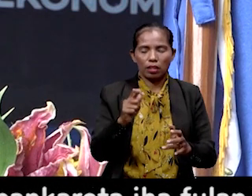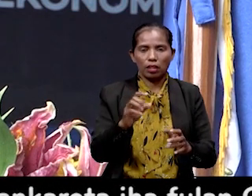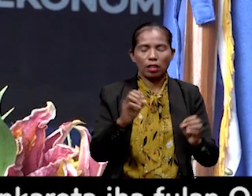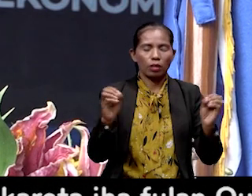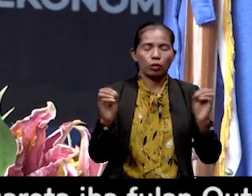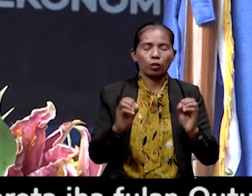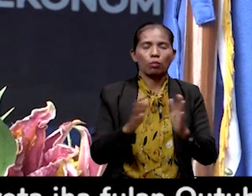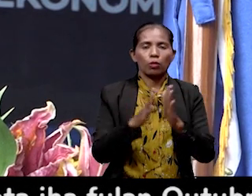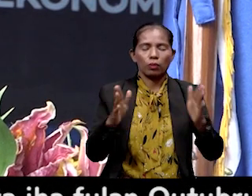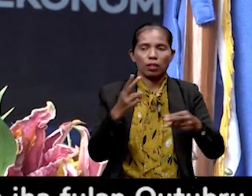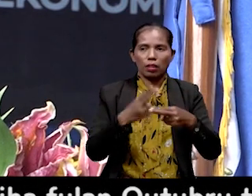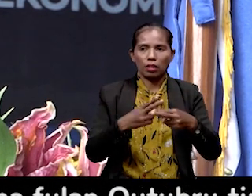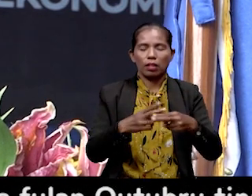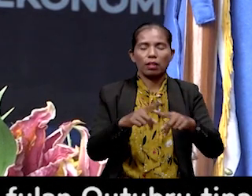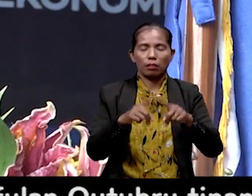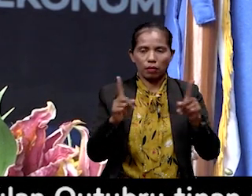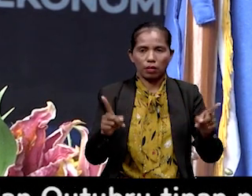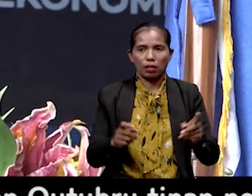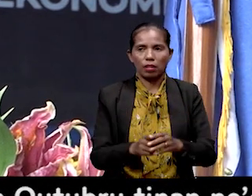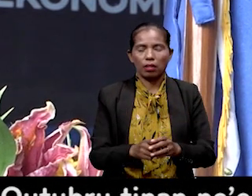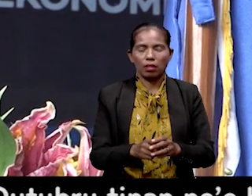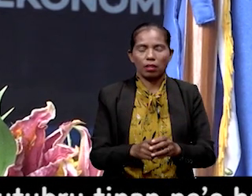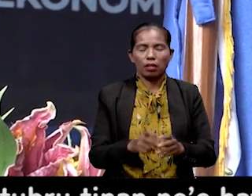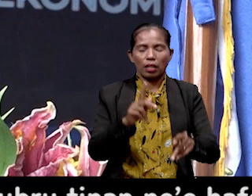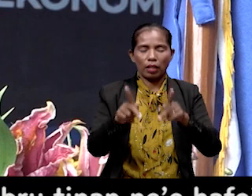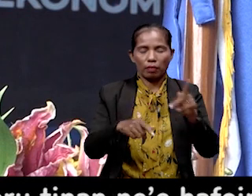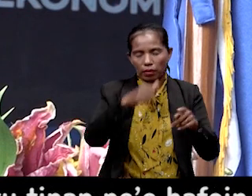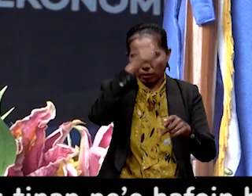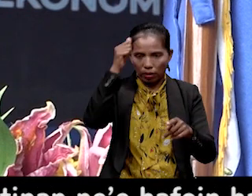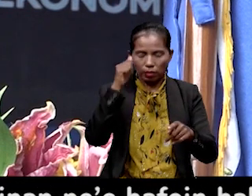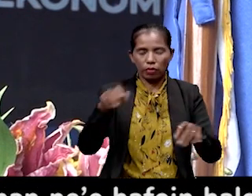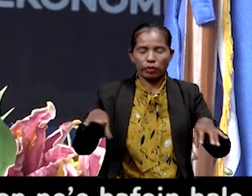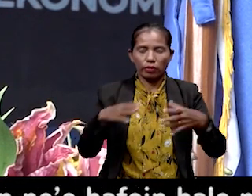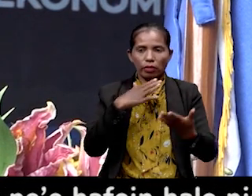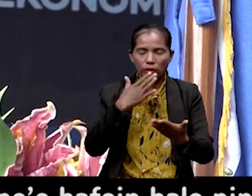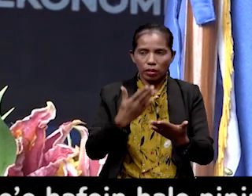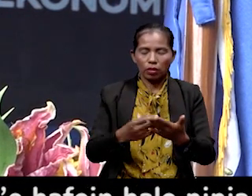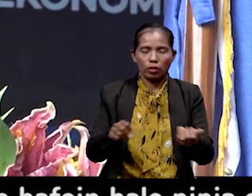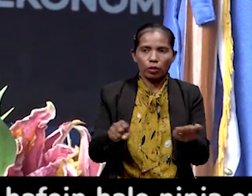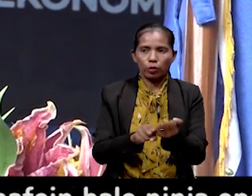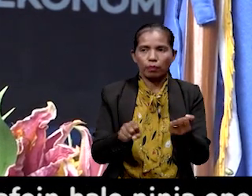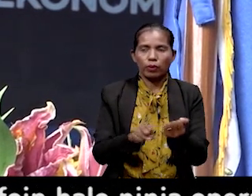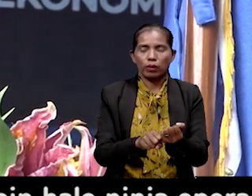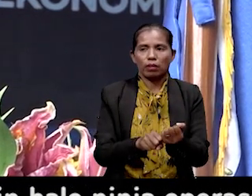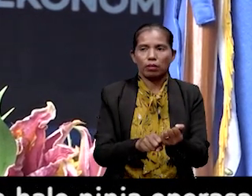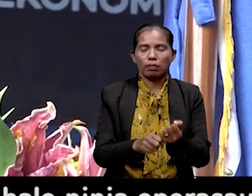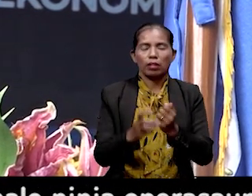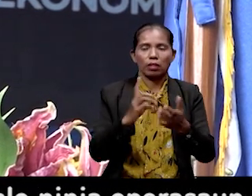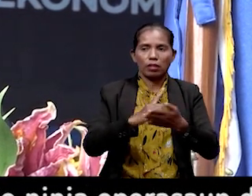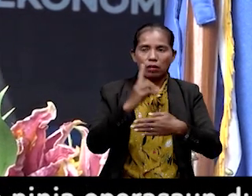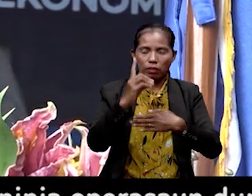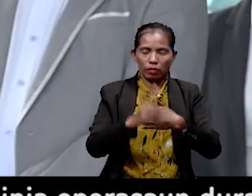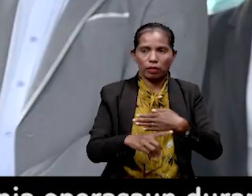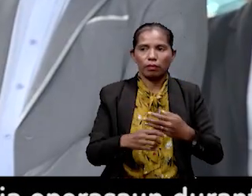hanaran, mai be dia graduados mos dia kualidade, ati kontribui ba desenvolvimento